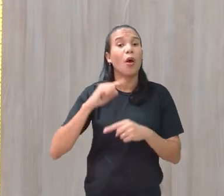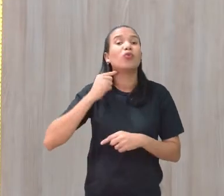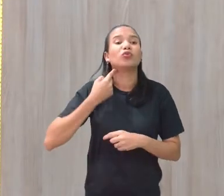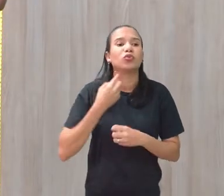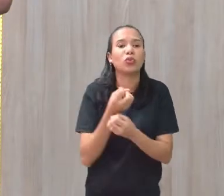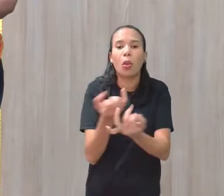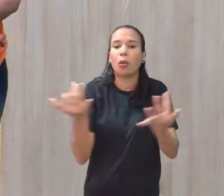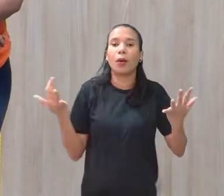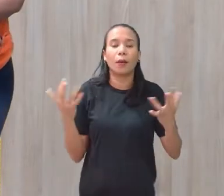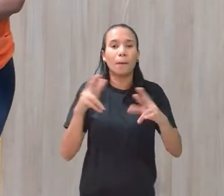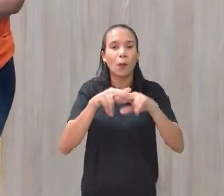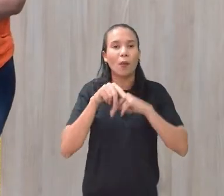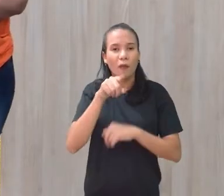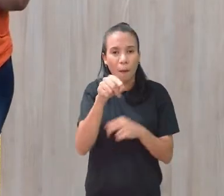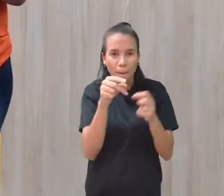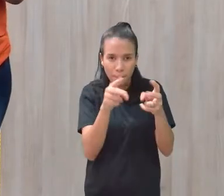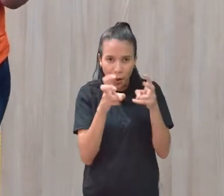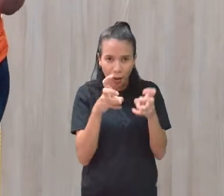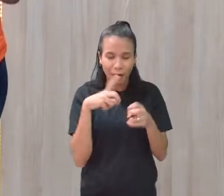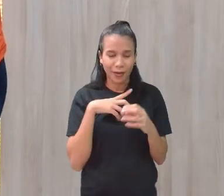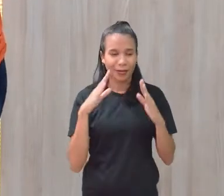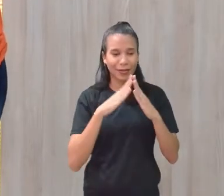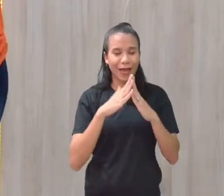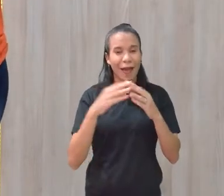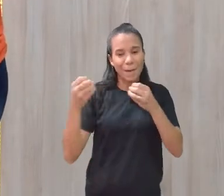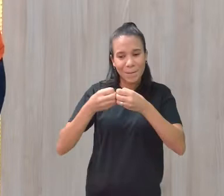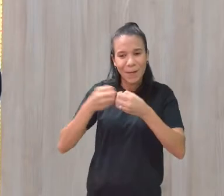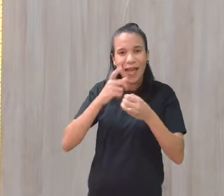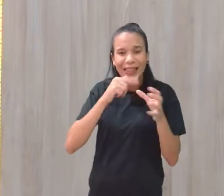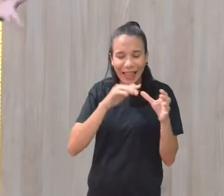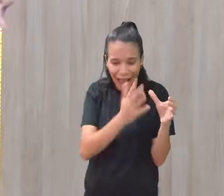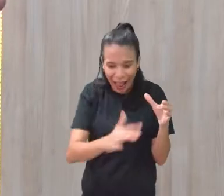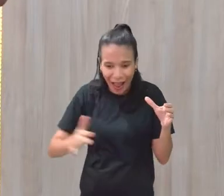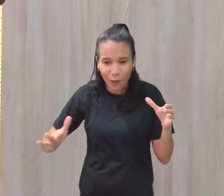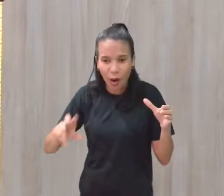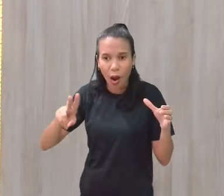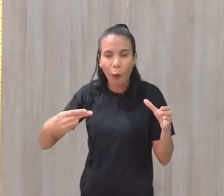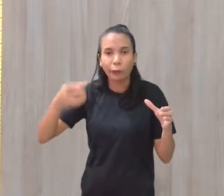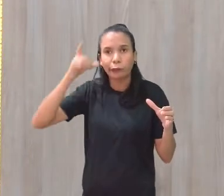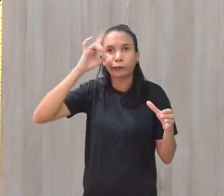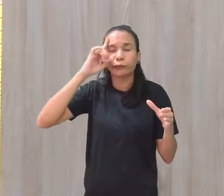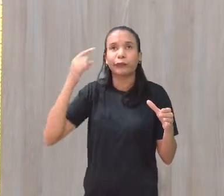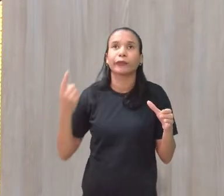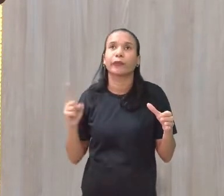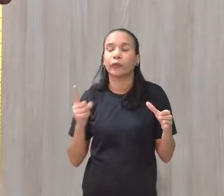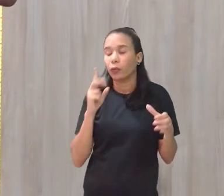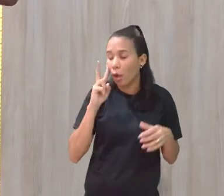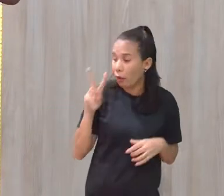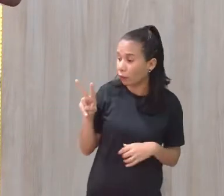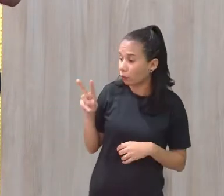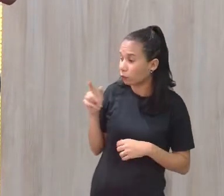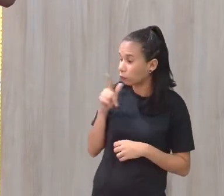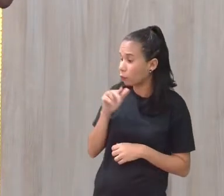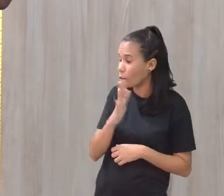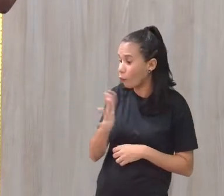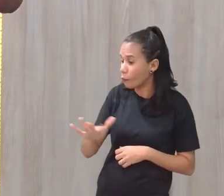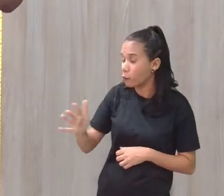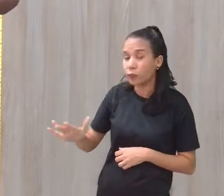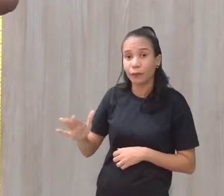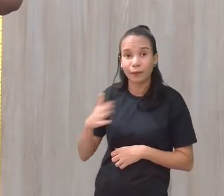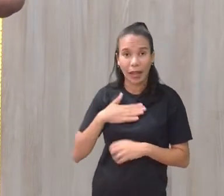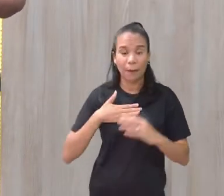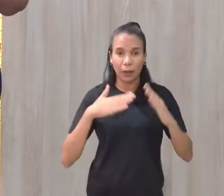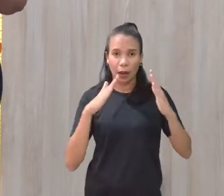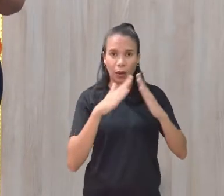você percebe se você mora perto do rio ou se você passa pelo rio. Por exemplo, lá onde eu moro, né,